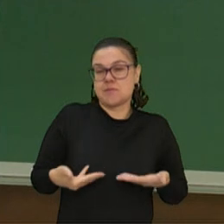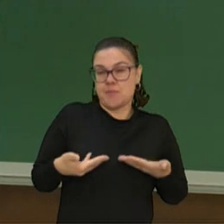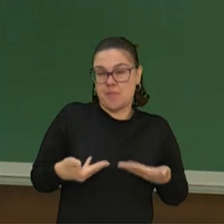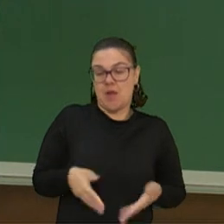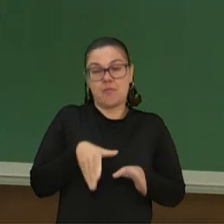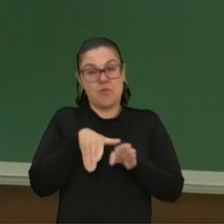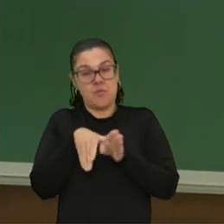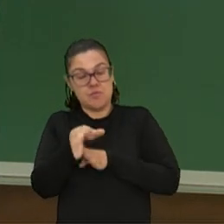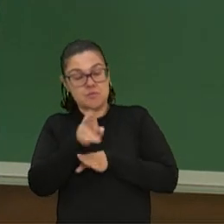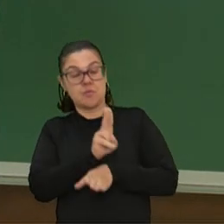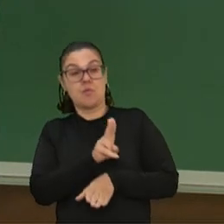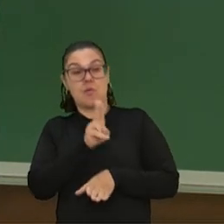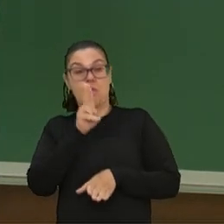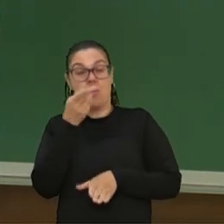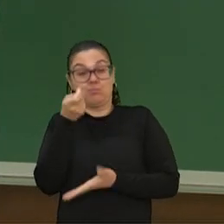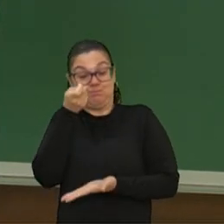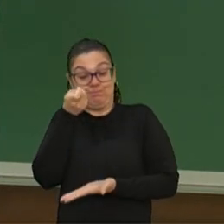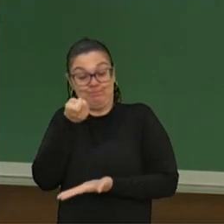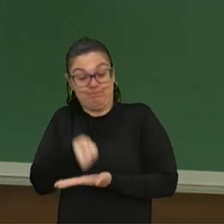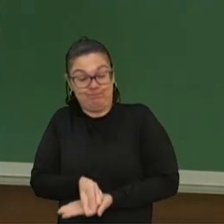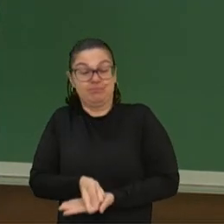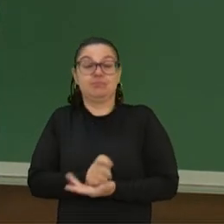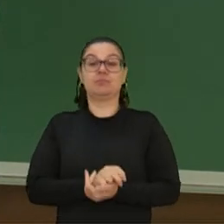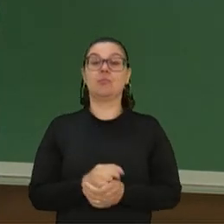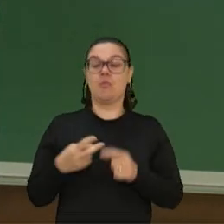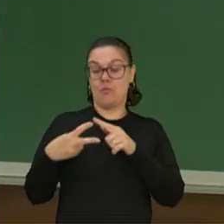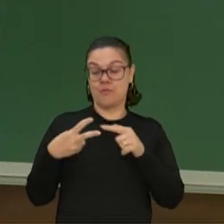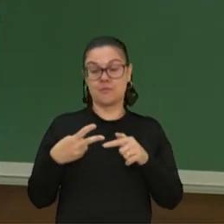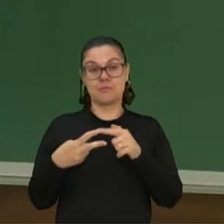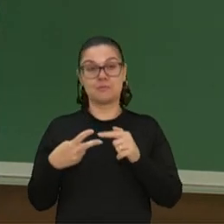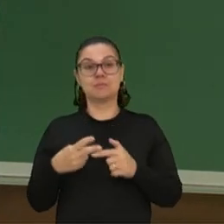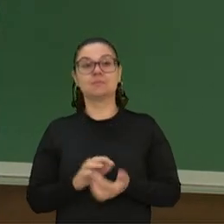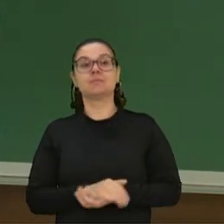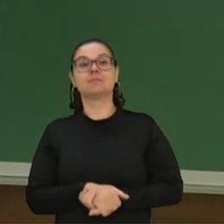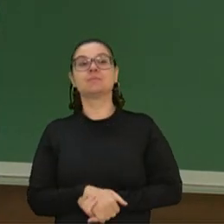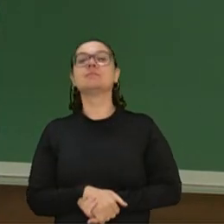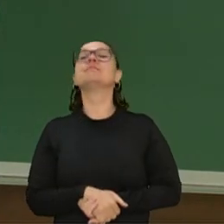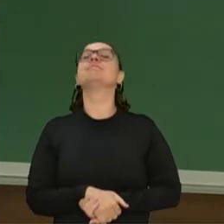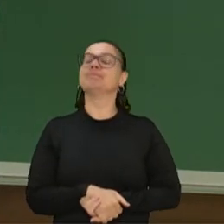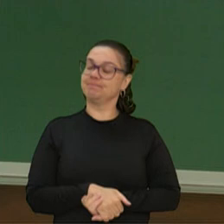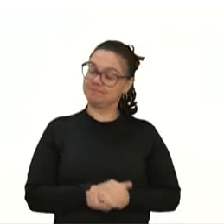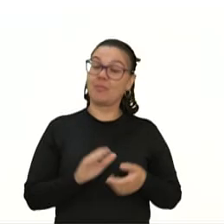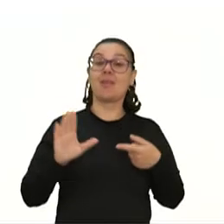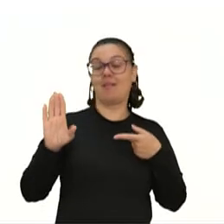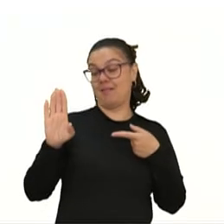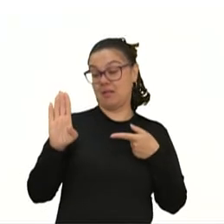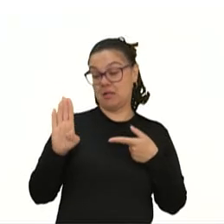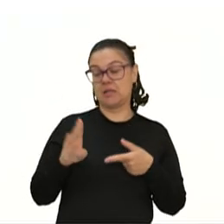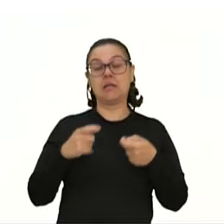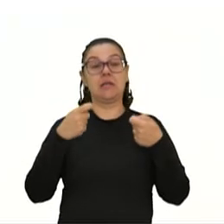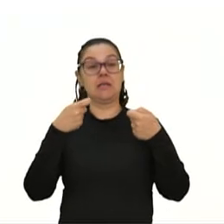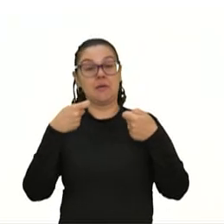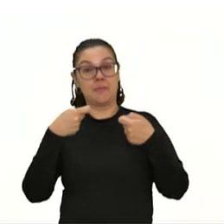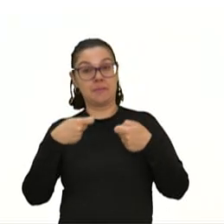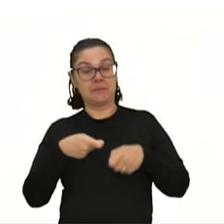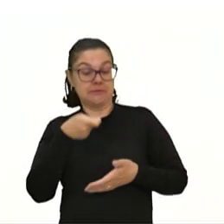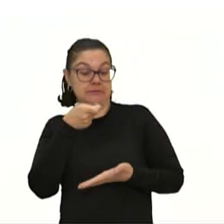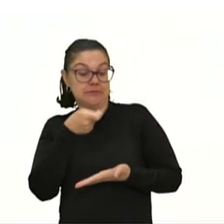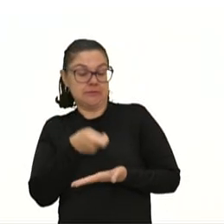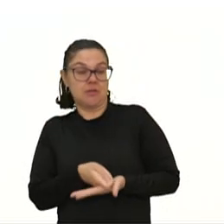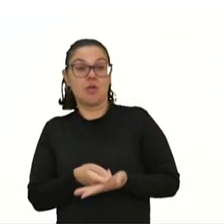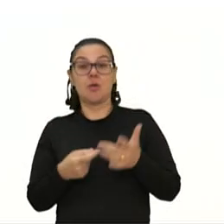um conselho, ou tem que ser o have to? Vamos conferir? Então, nós temos que usar nesse caso have